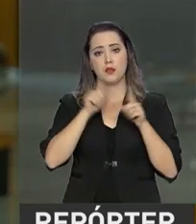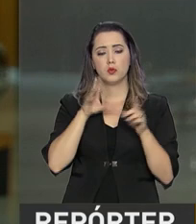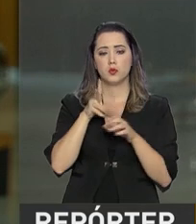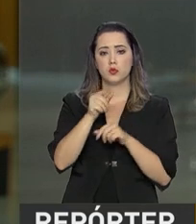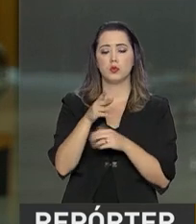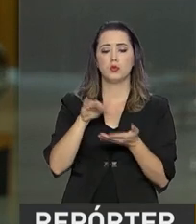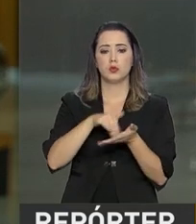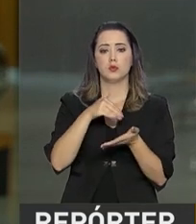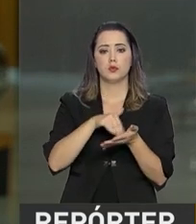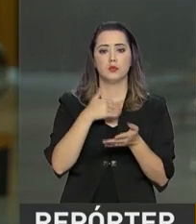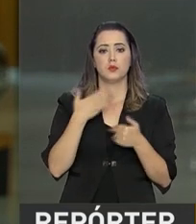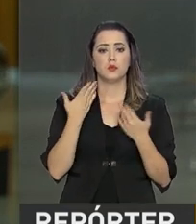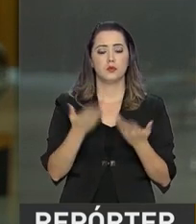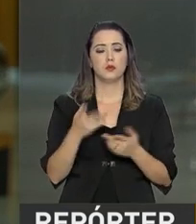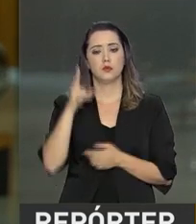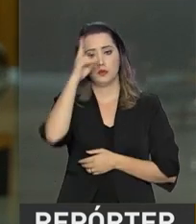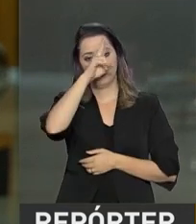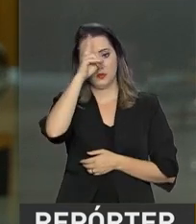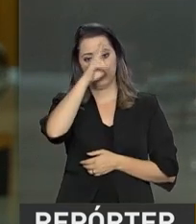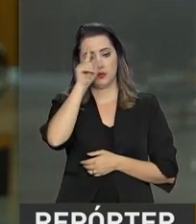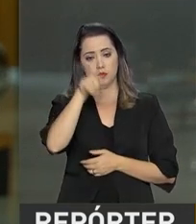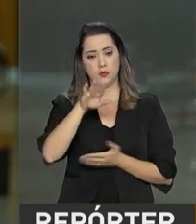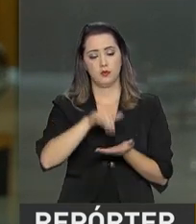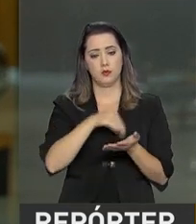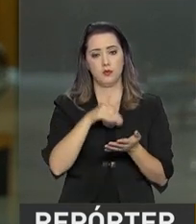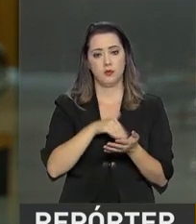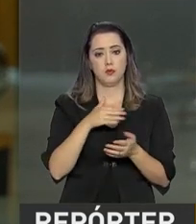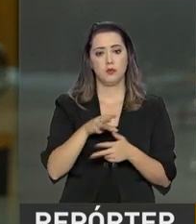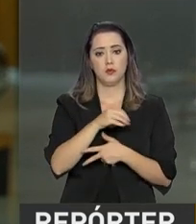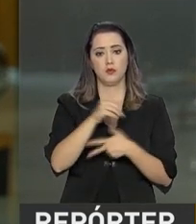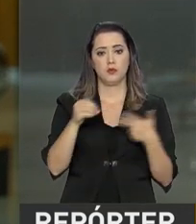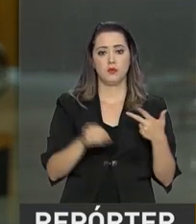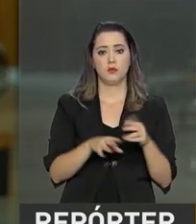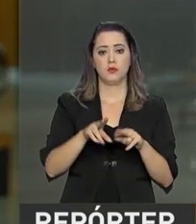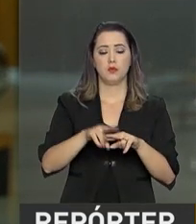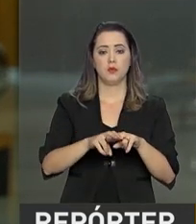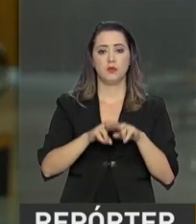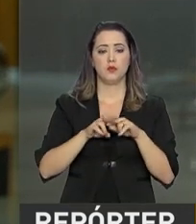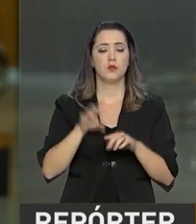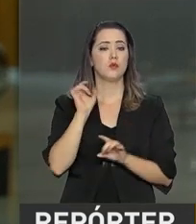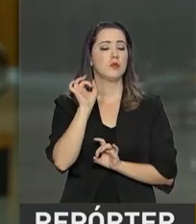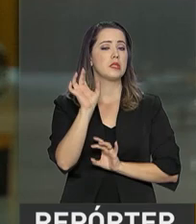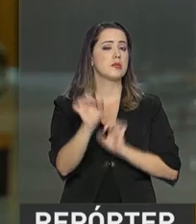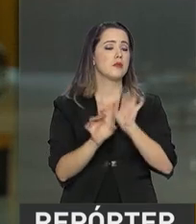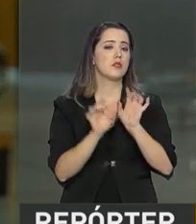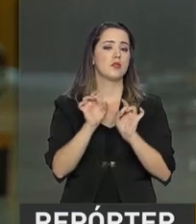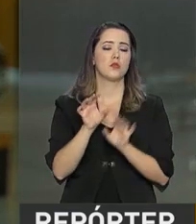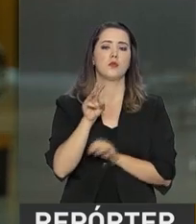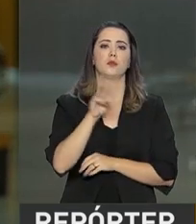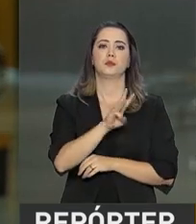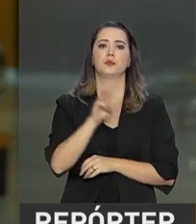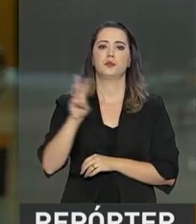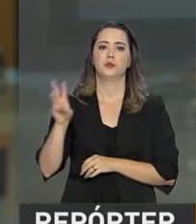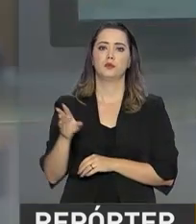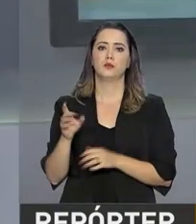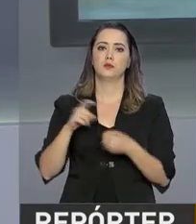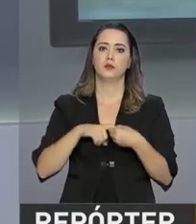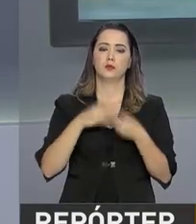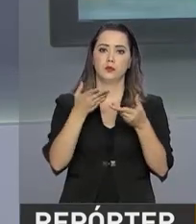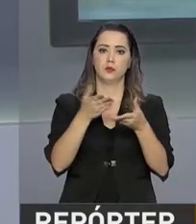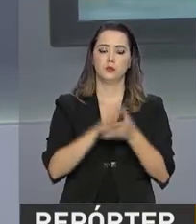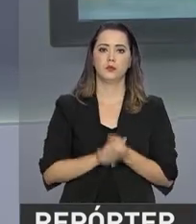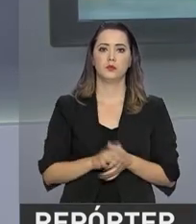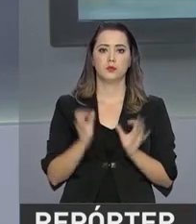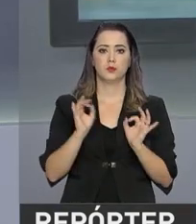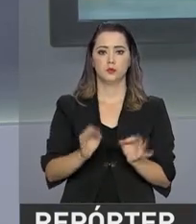vaga no ensino superior lembrando que as inscrições do enem são feitas exclusivamente pela internet eu volto com você roberto